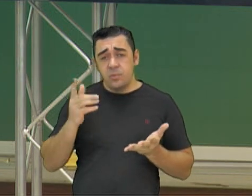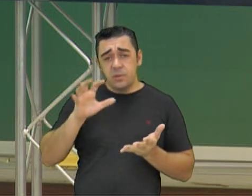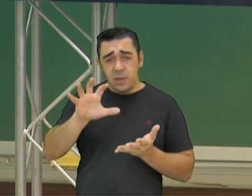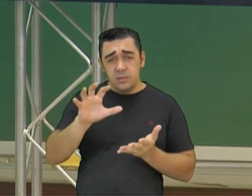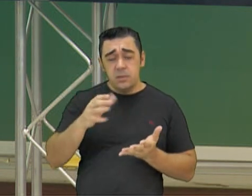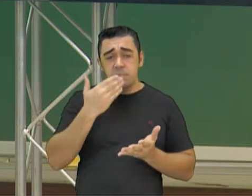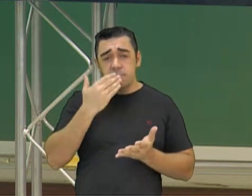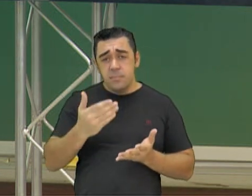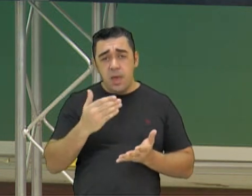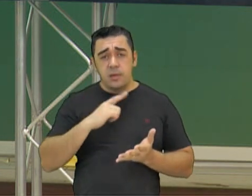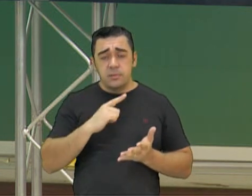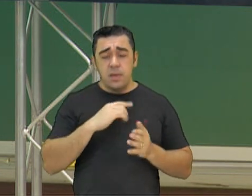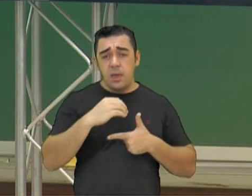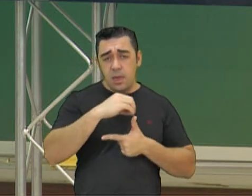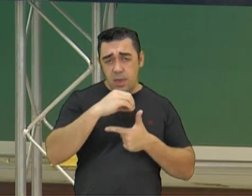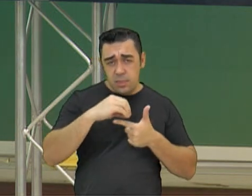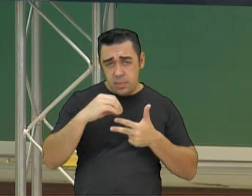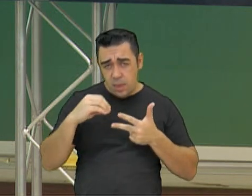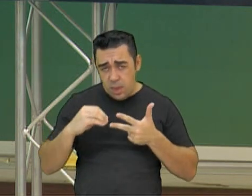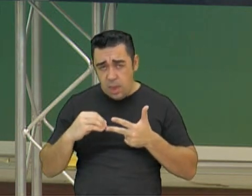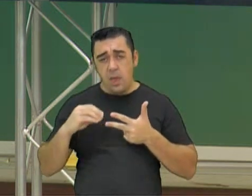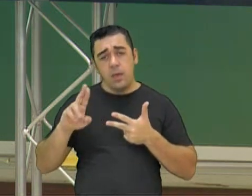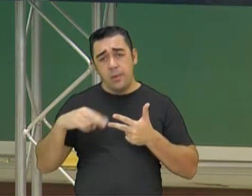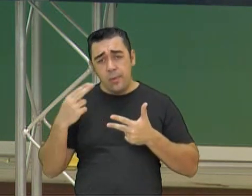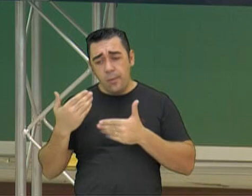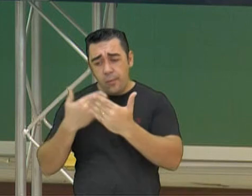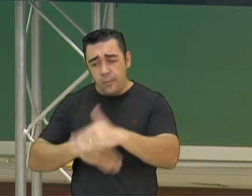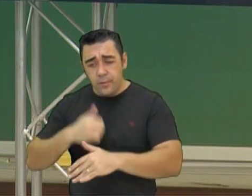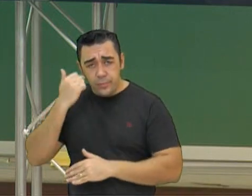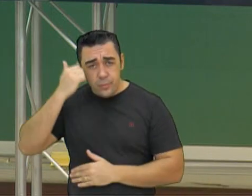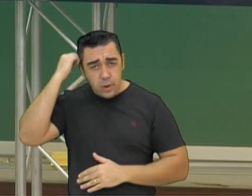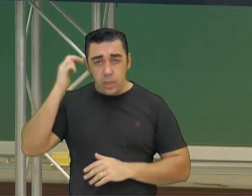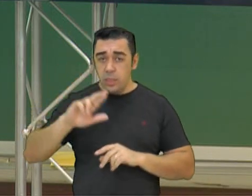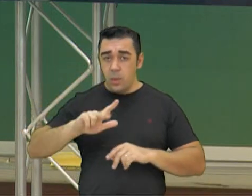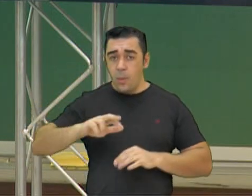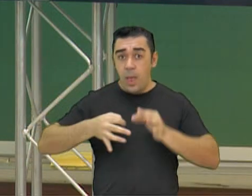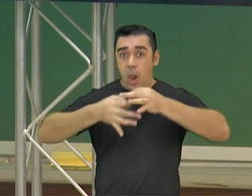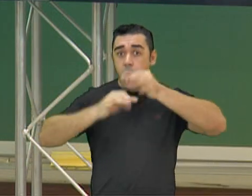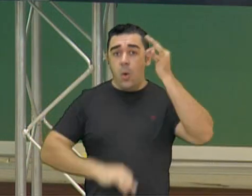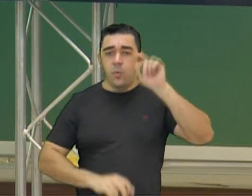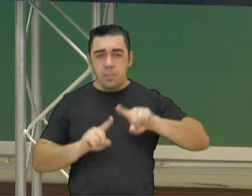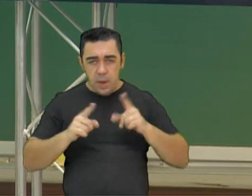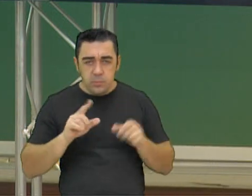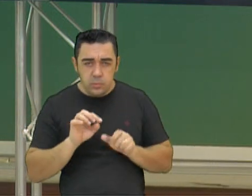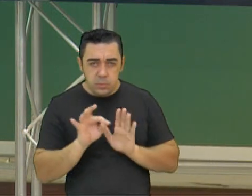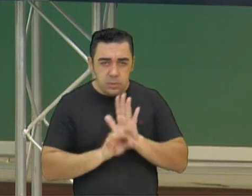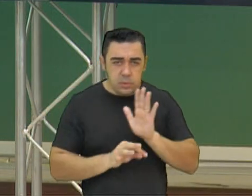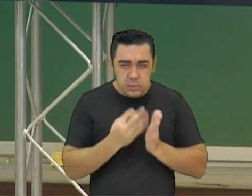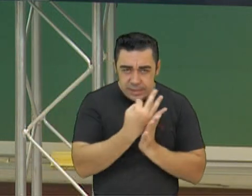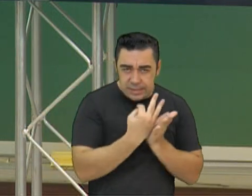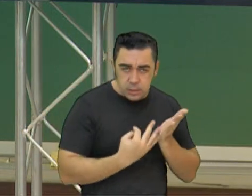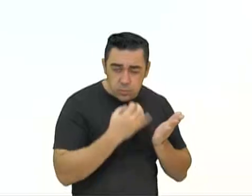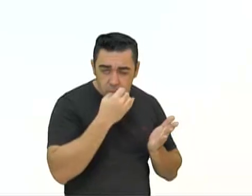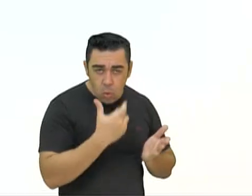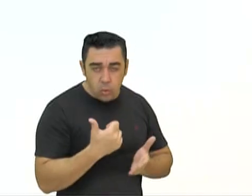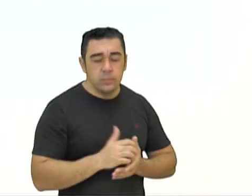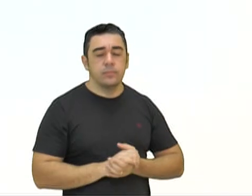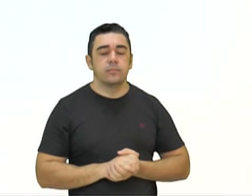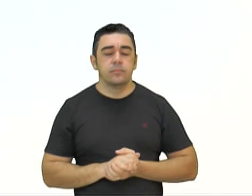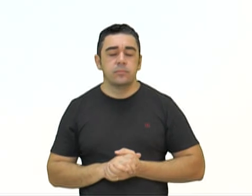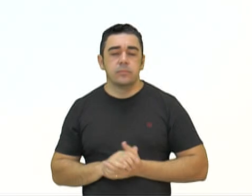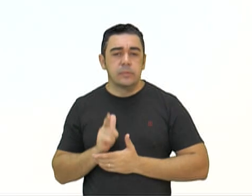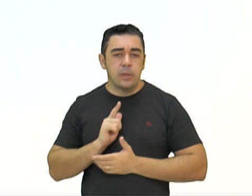que se pede em Enem, se pede nos lugares, né? Não é um texto muito longo, mas é um texto razoável. Então, você vai escrever um parágrafo